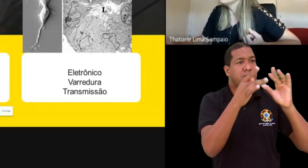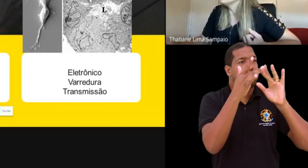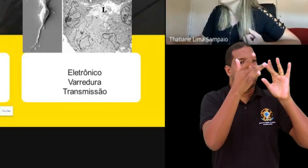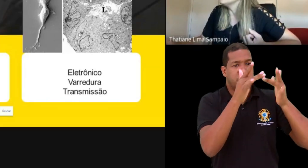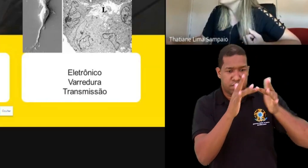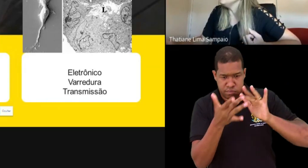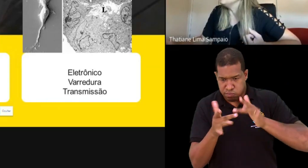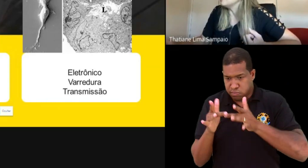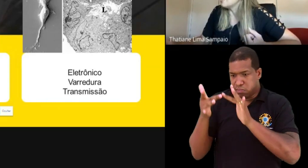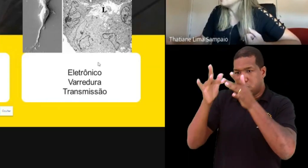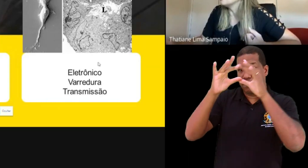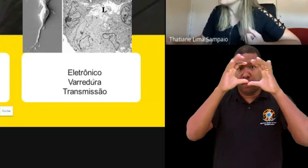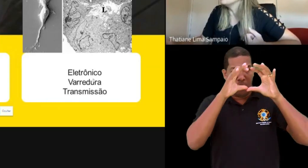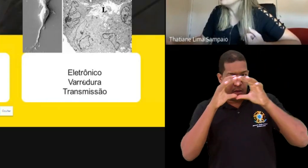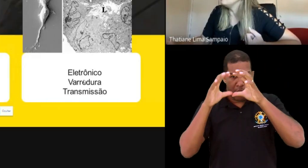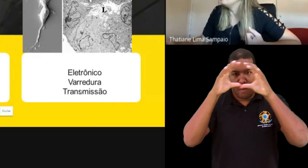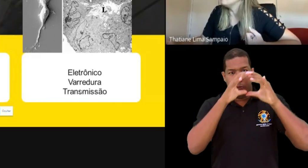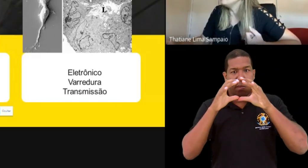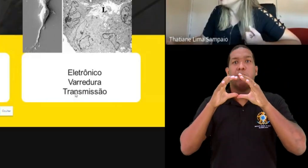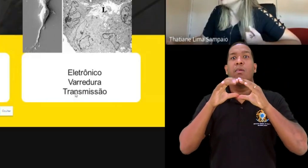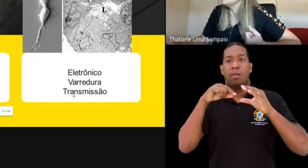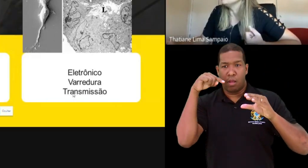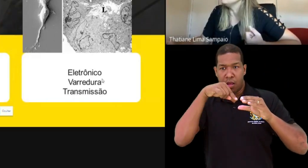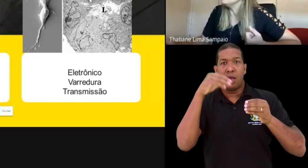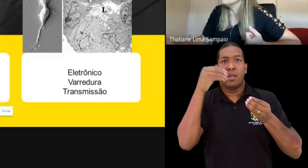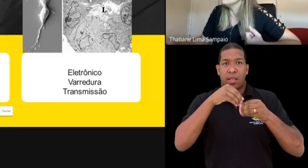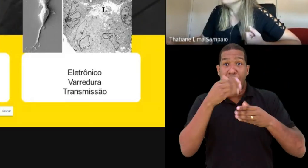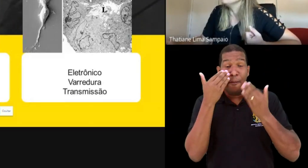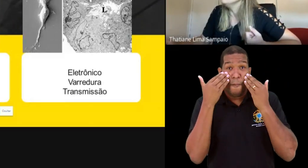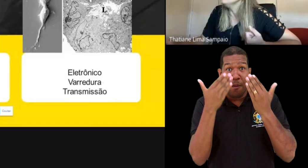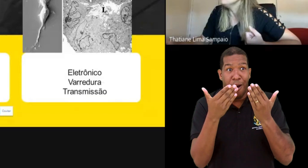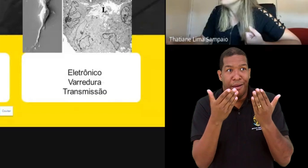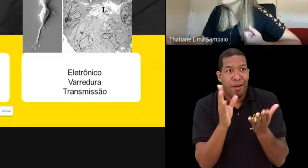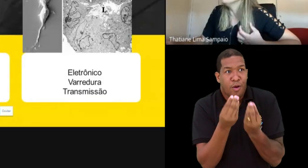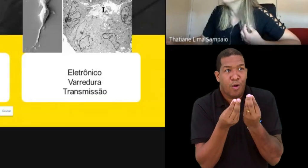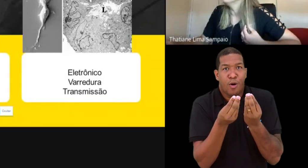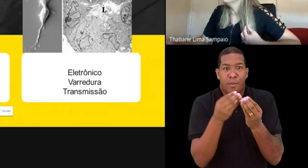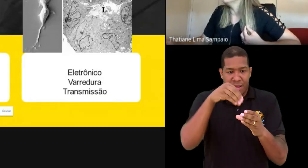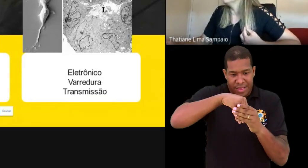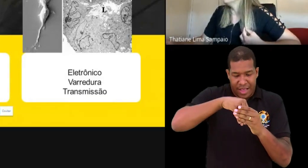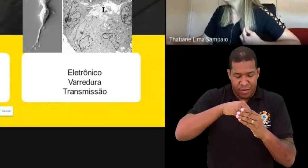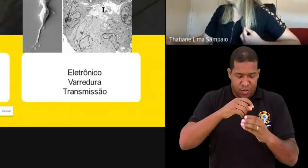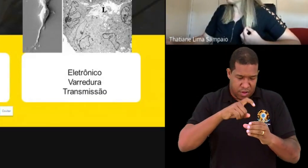as estruturas internas, quando ele for de transmissão do núcleo,